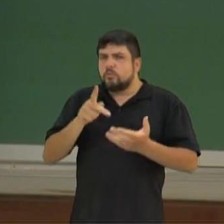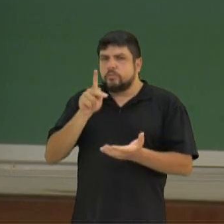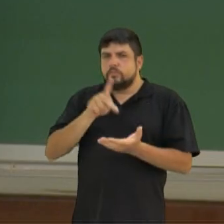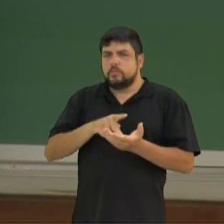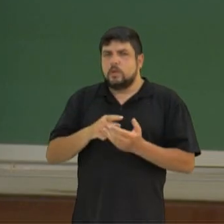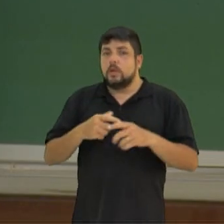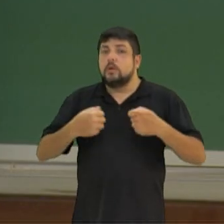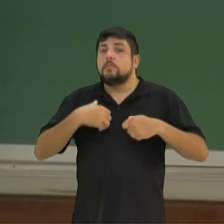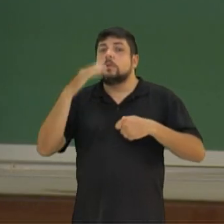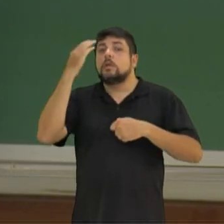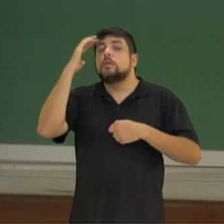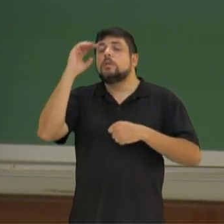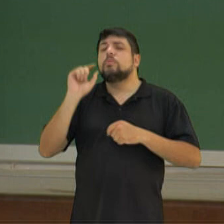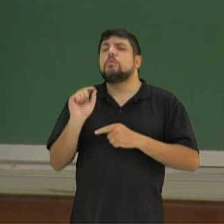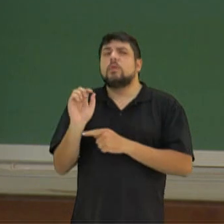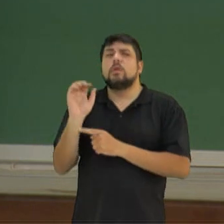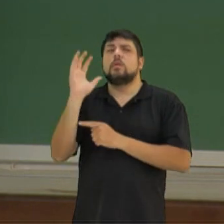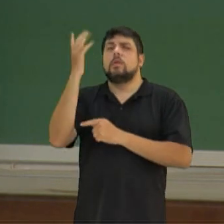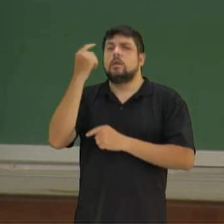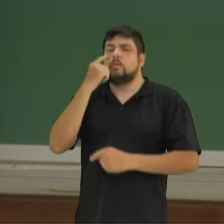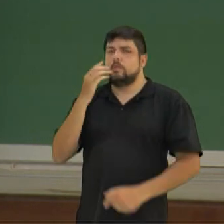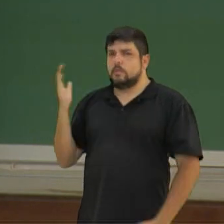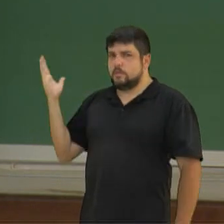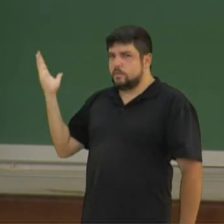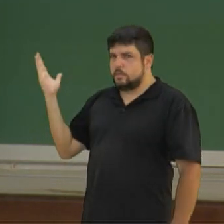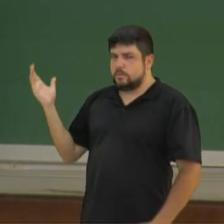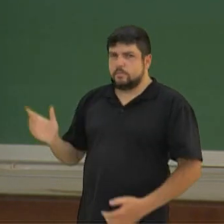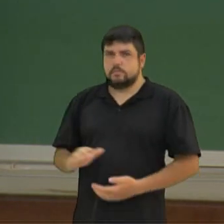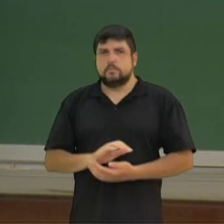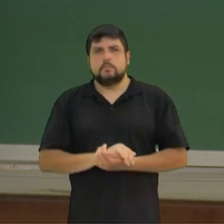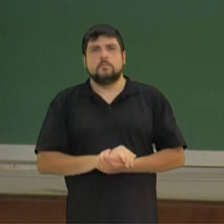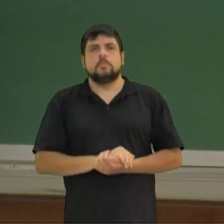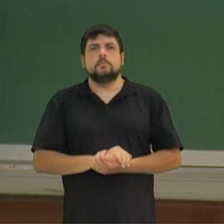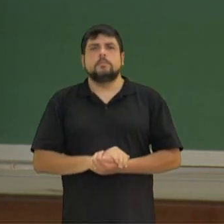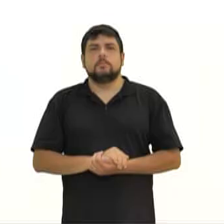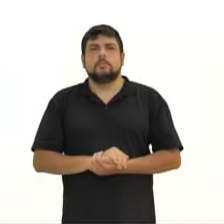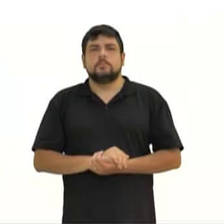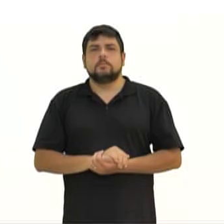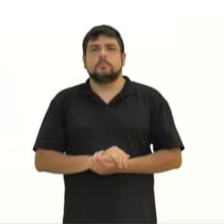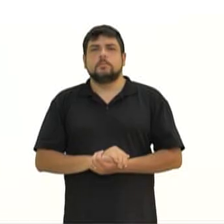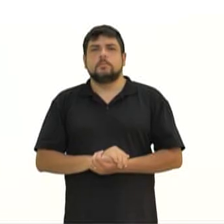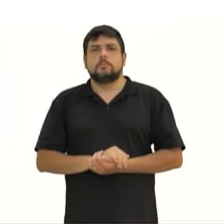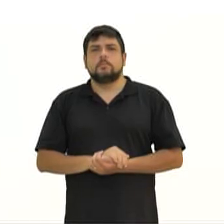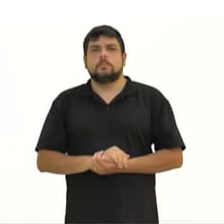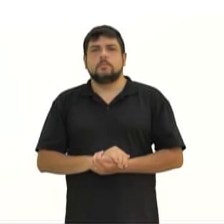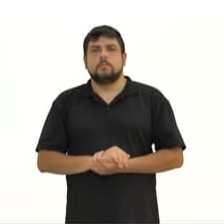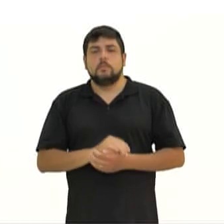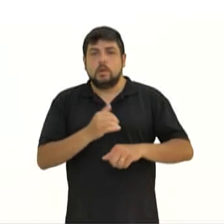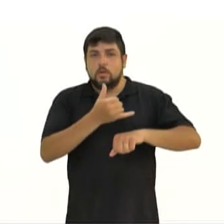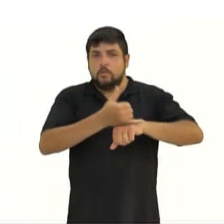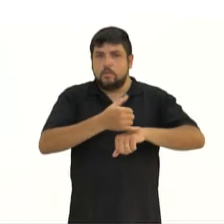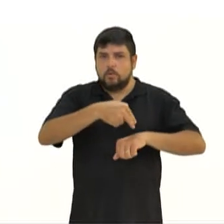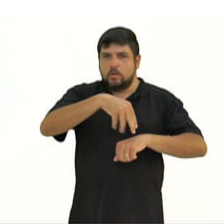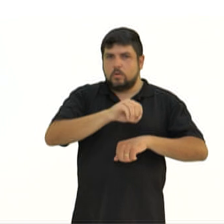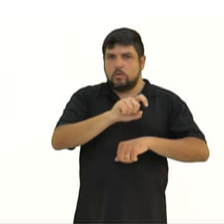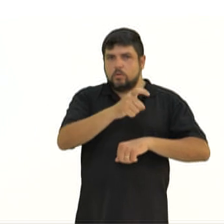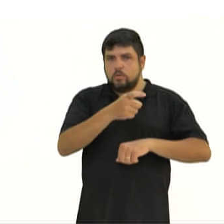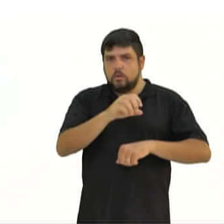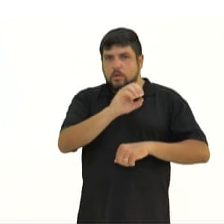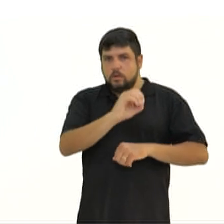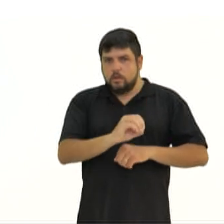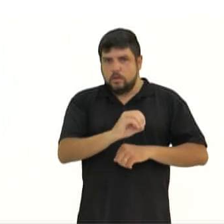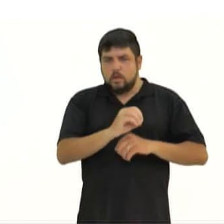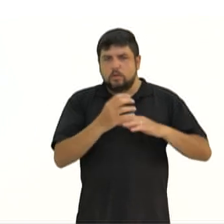aqui nessa nossa reação de oxirredução. Então, olha só, o ferro que tem o NOx 0 vai oxidar